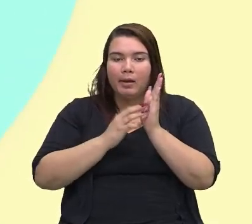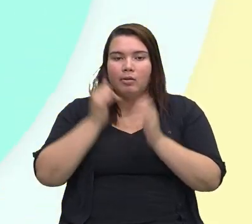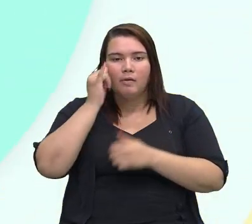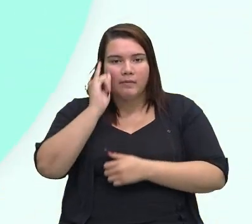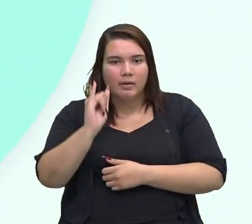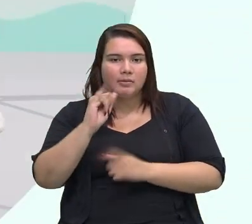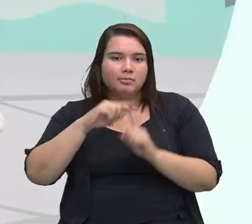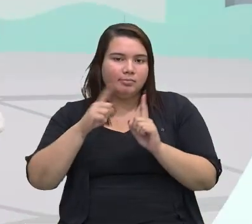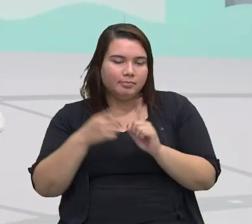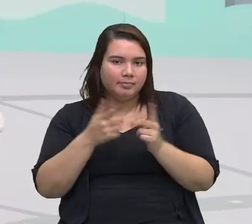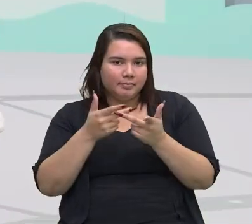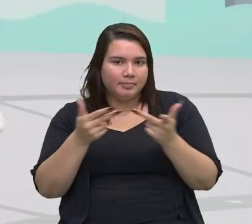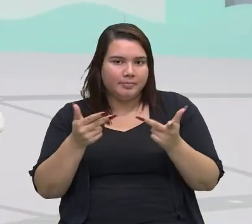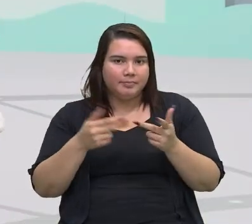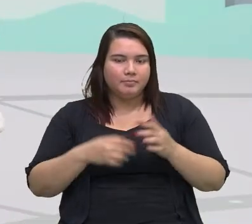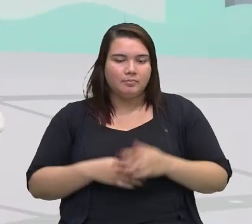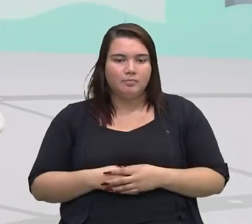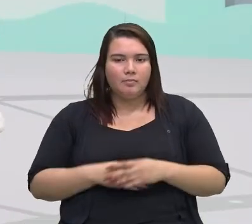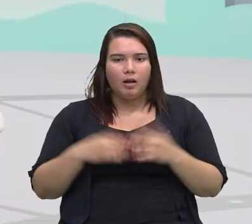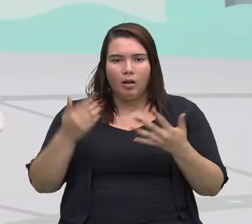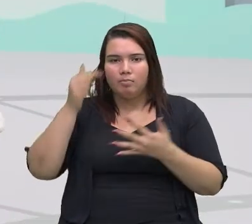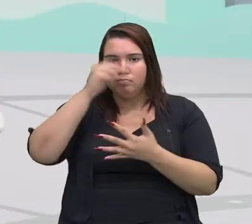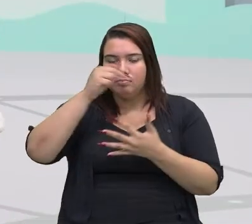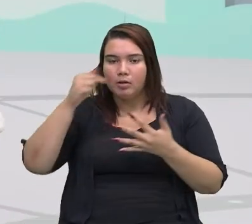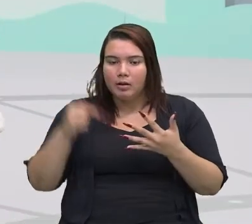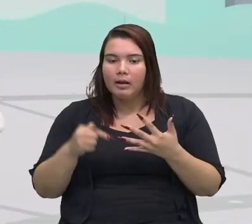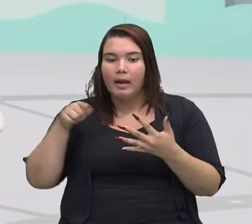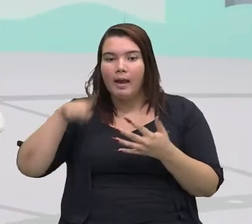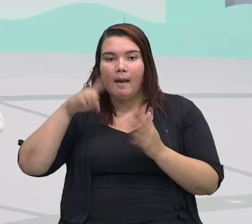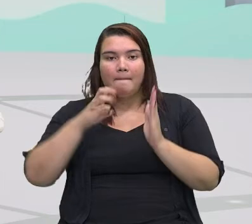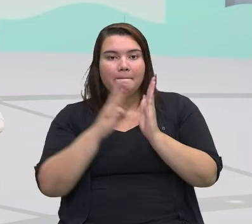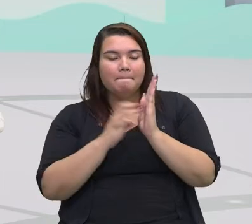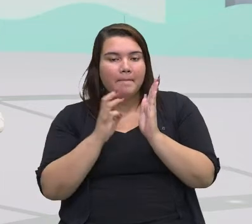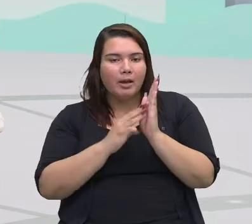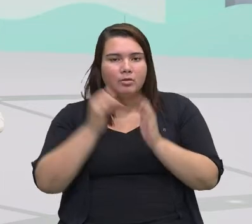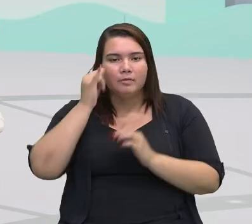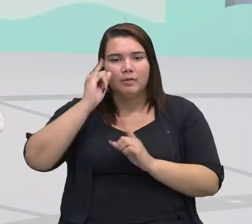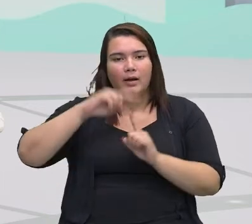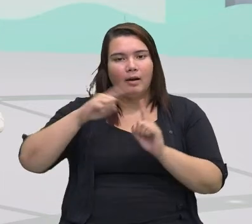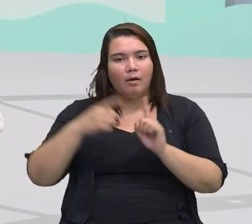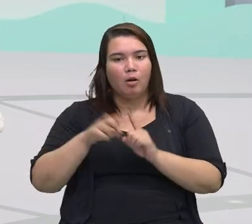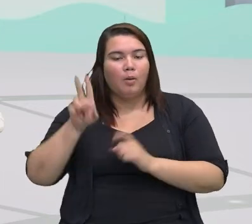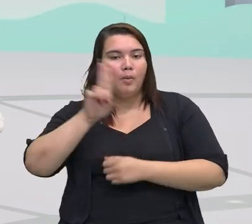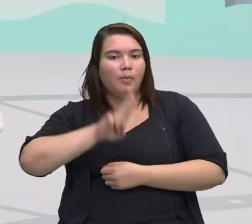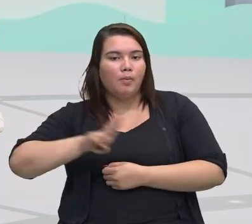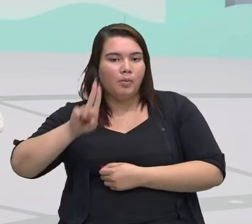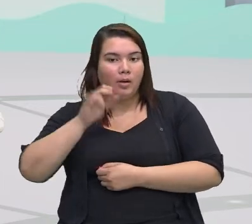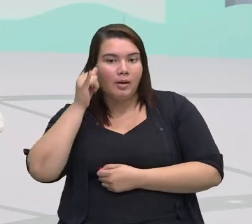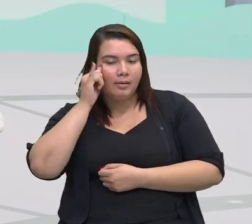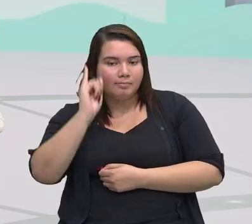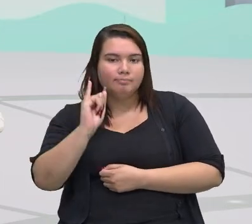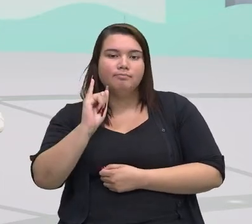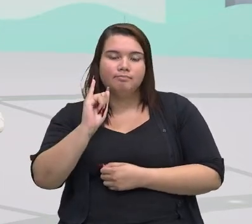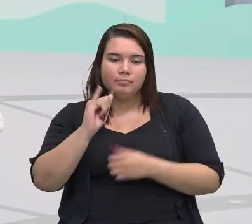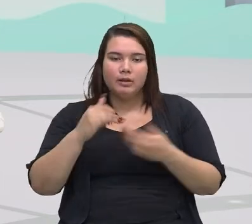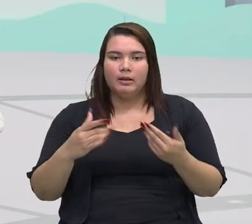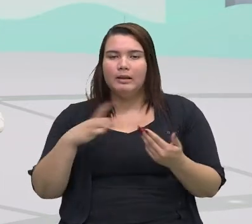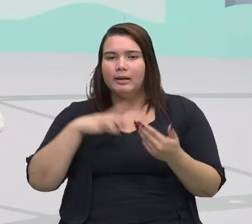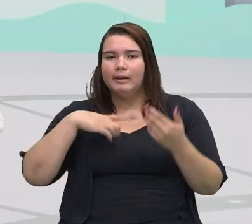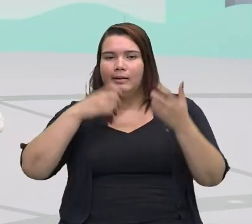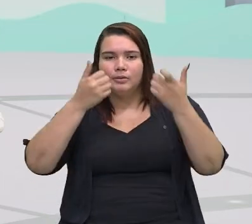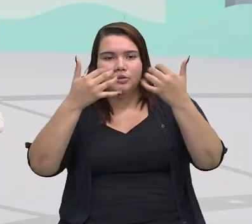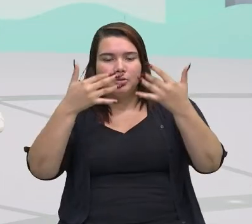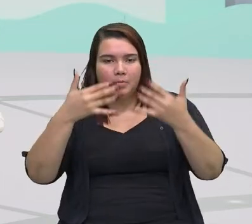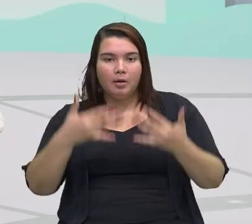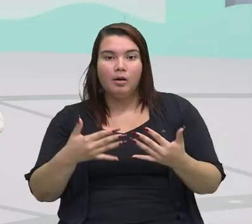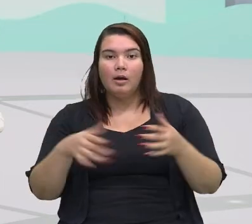definitivo. Então esses foram alguns dos métodos contraceptivos, né, que são utilizados ali para impedir uma gravidez indesejada